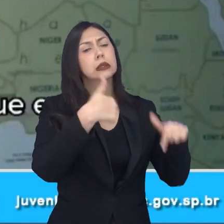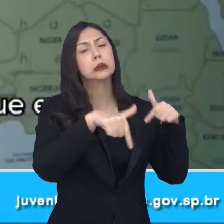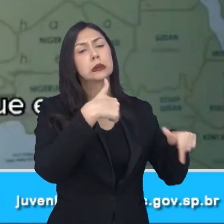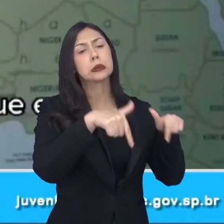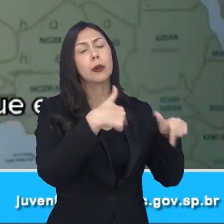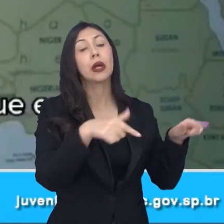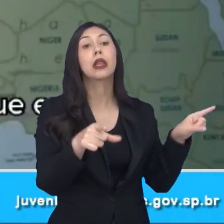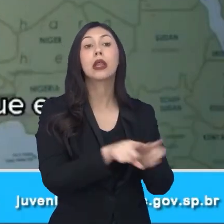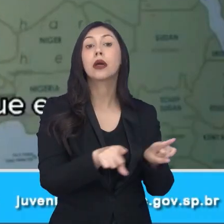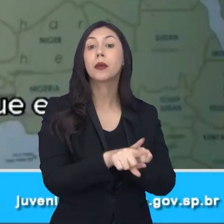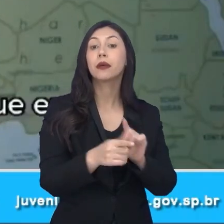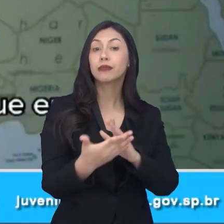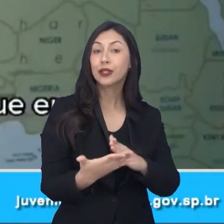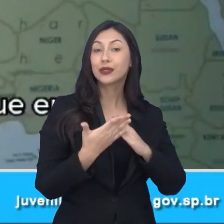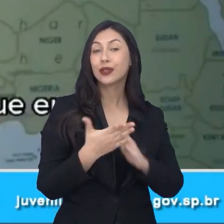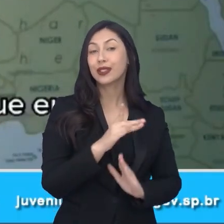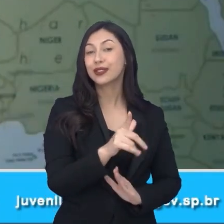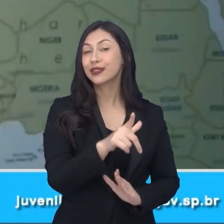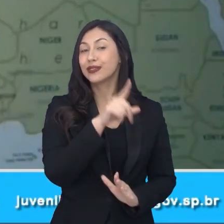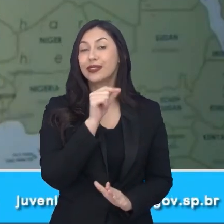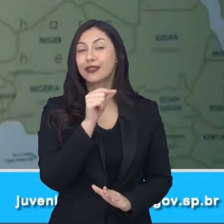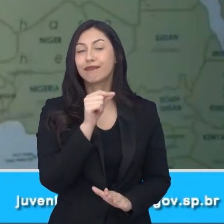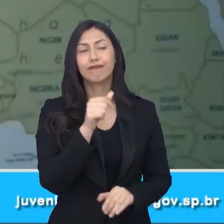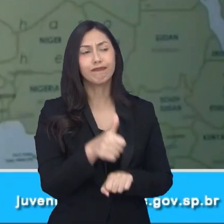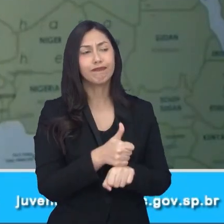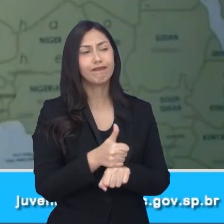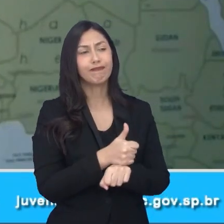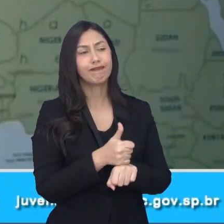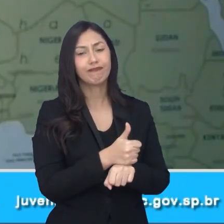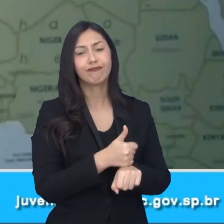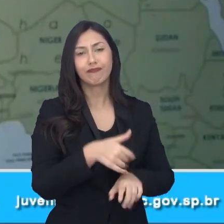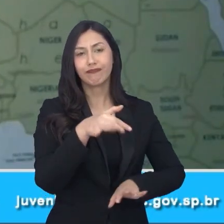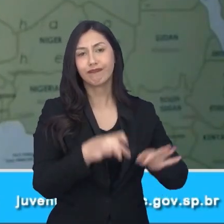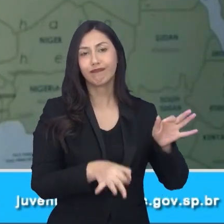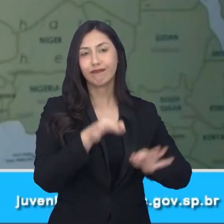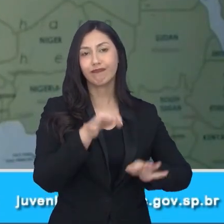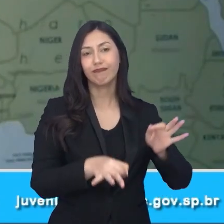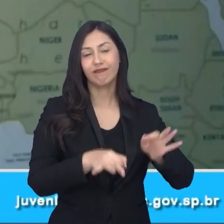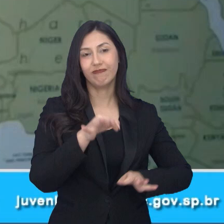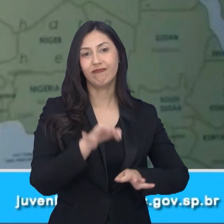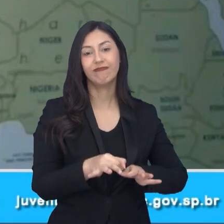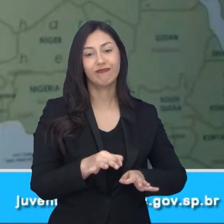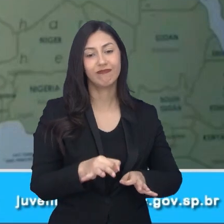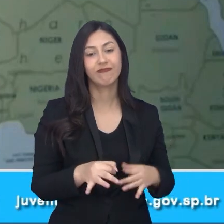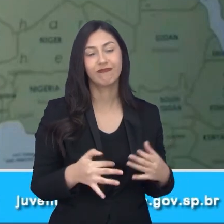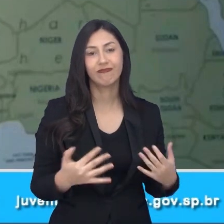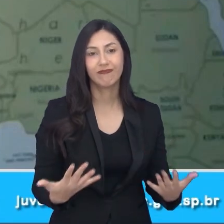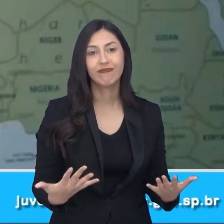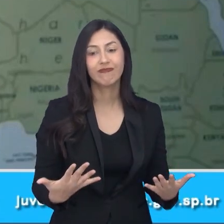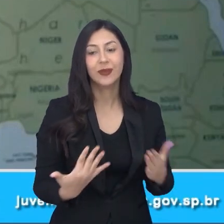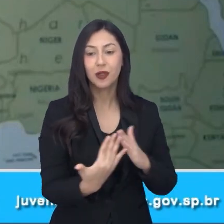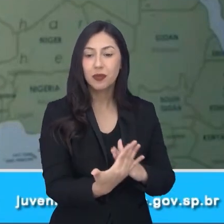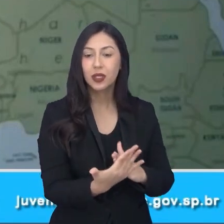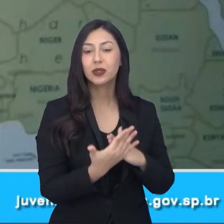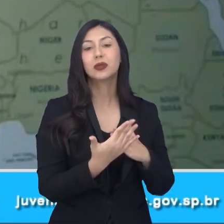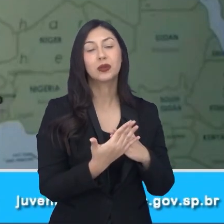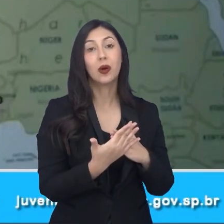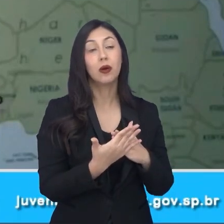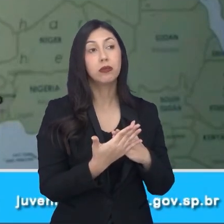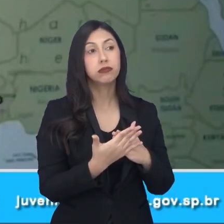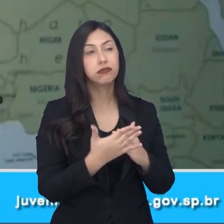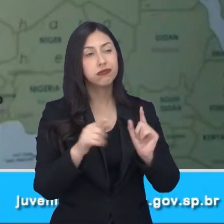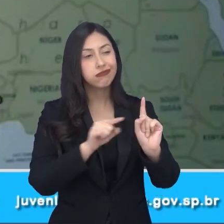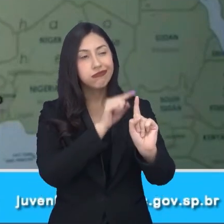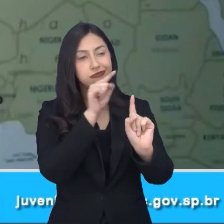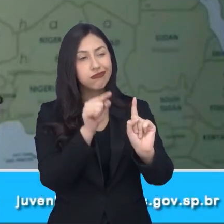me ajudou primeiro a escolher a carreira que eu sigo até hoje, que é de juiz de direito. Aquilo me fez ter um norte, assim, um rumo. Eu já